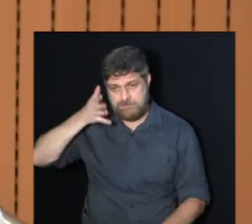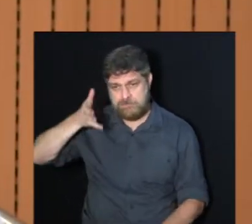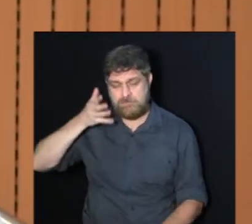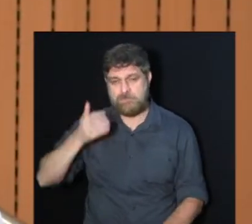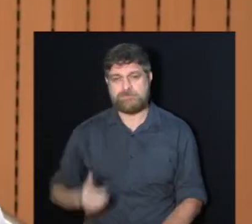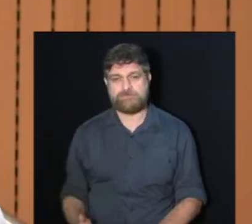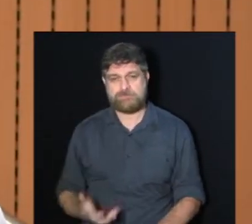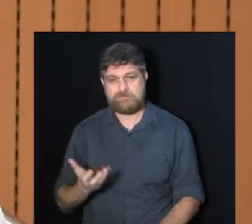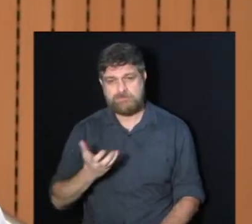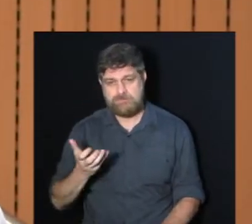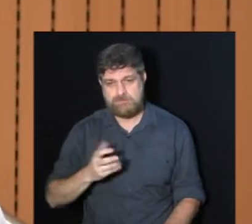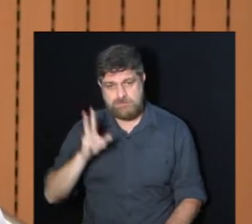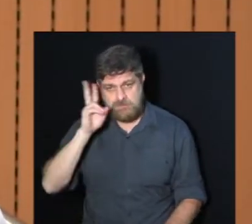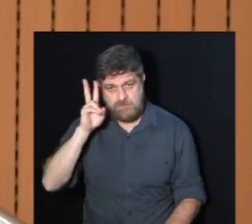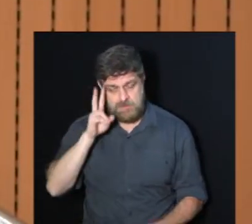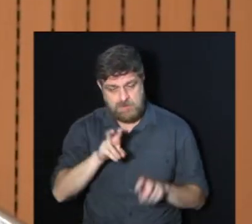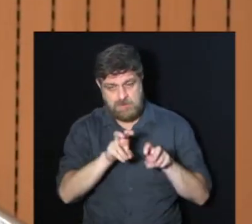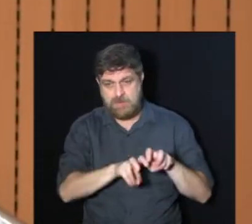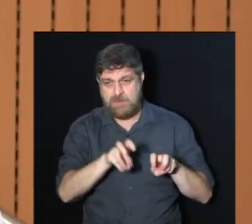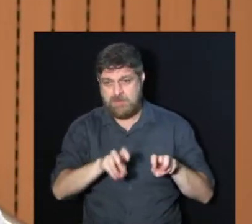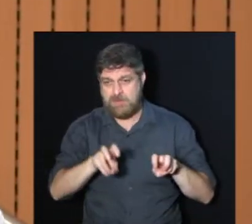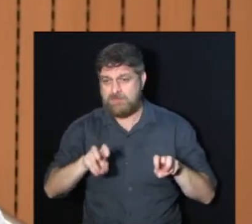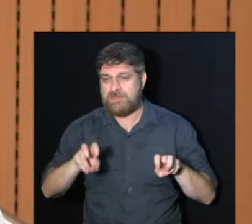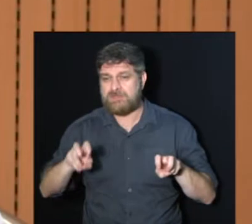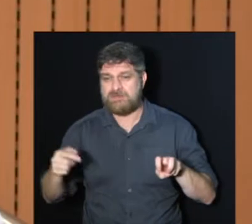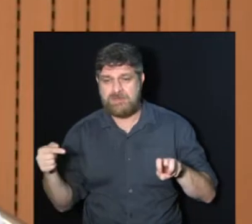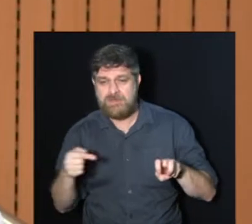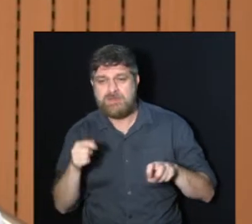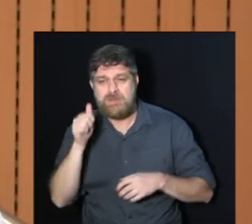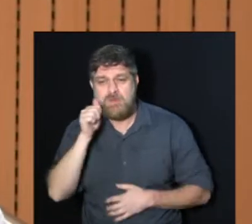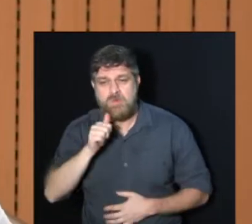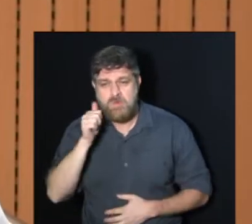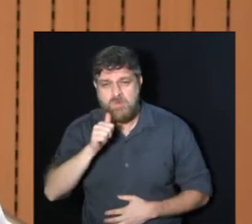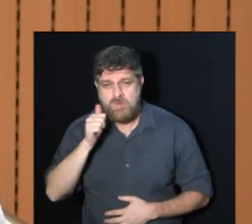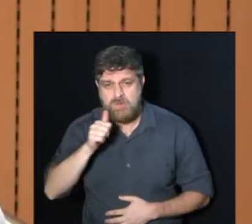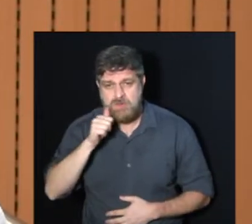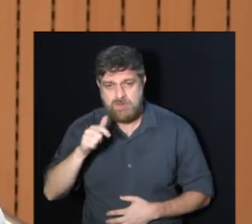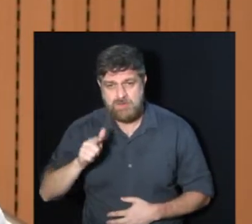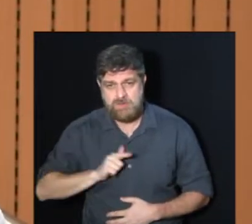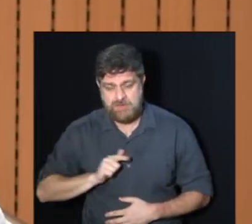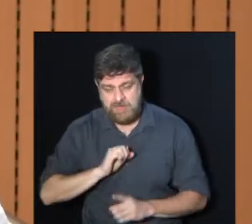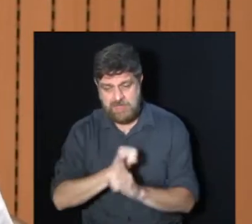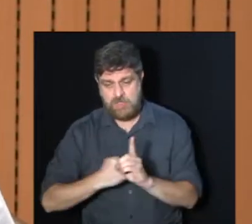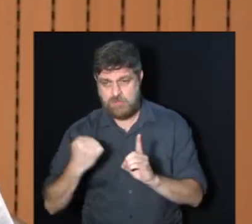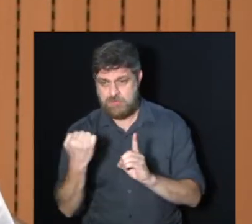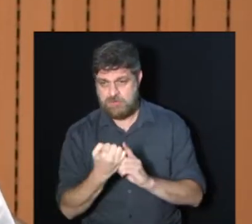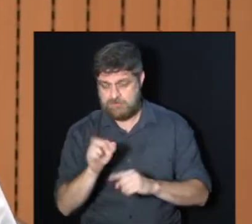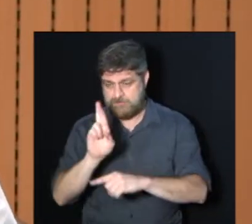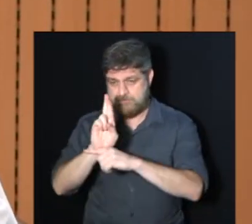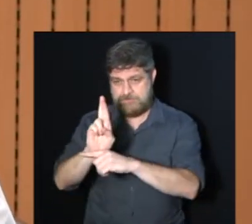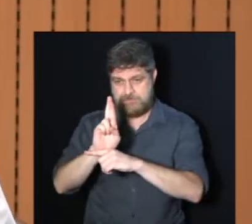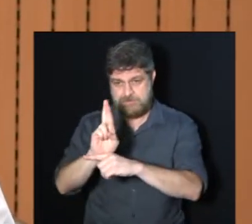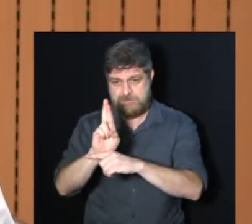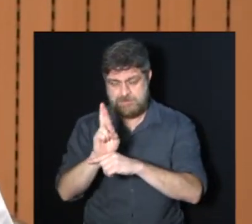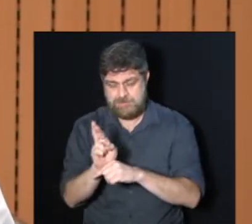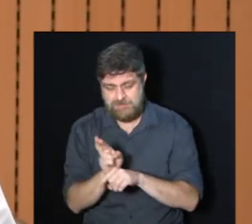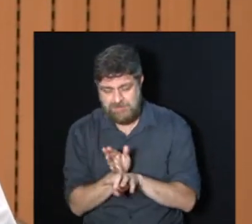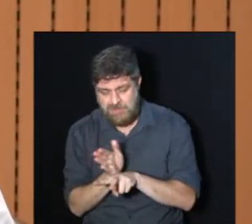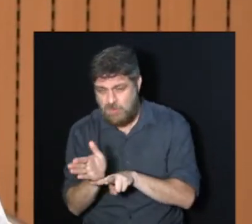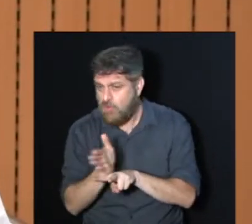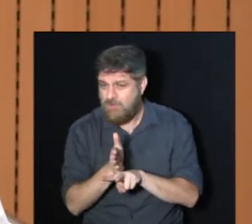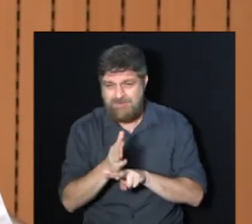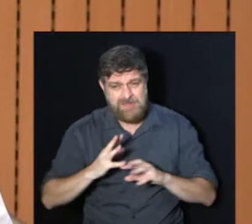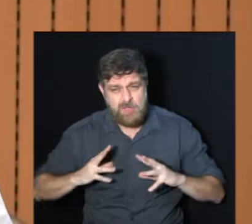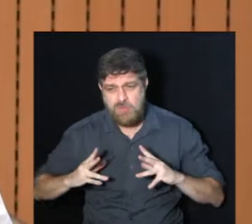de enfatizar que essa mesa, composta por mulheres, foi pensada para abarcar toda a sociedade, todos os vieses do tema.